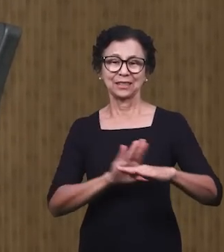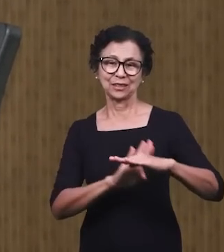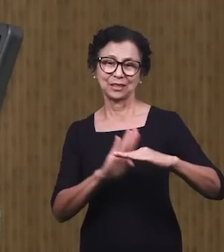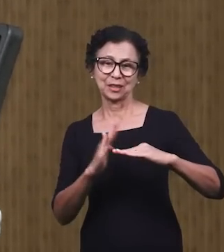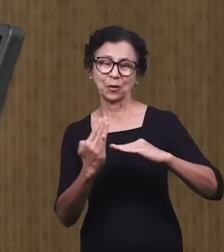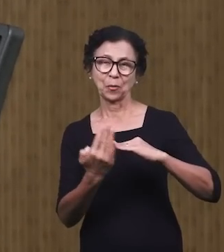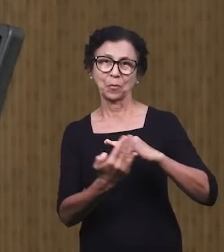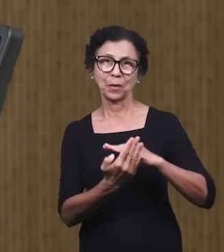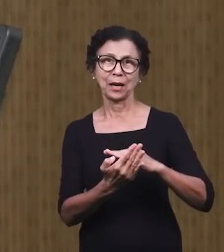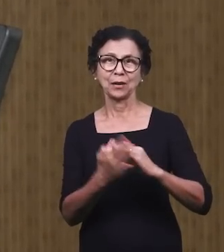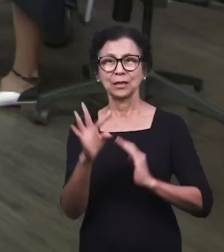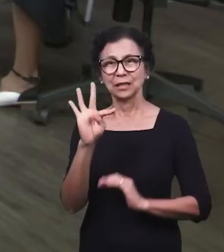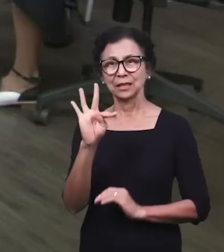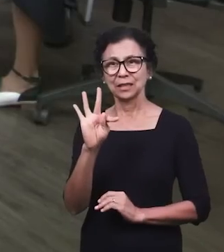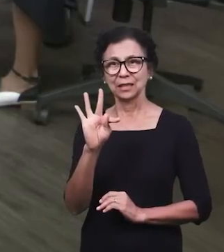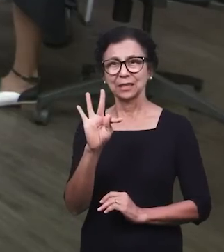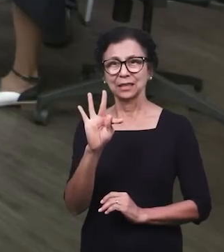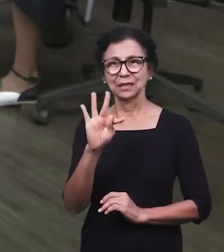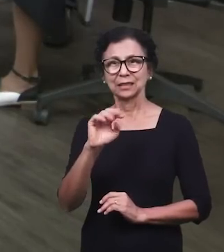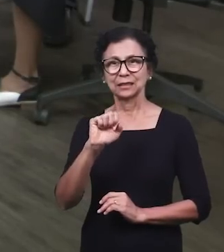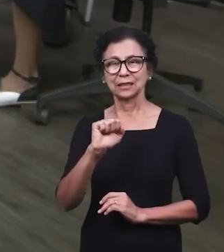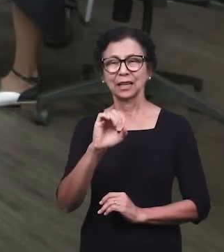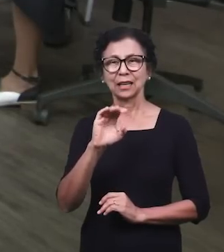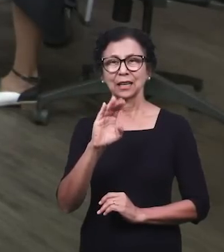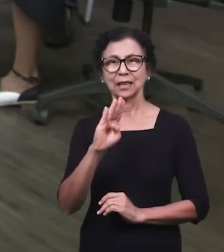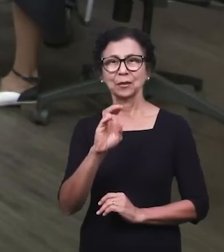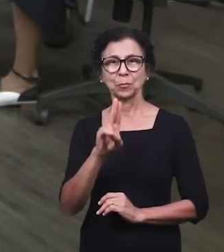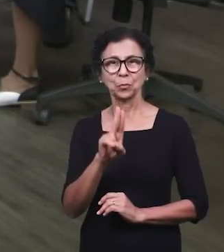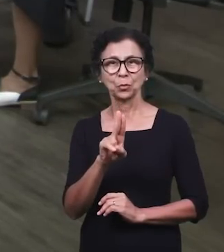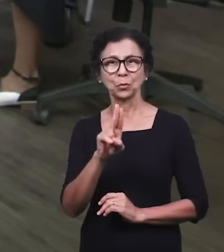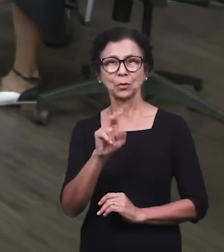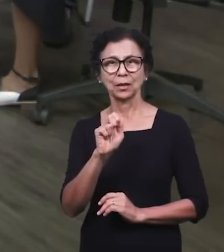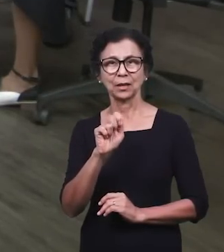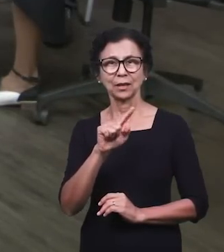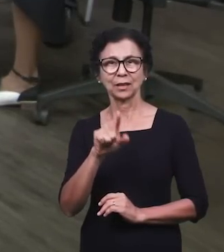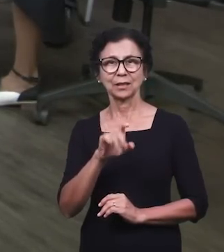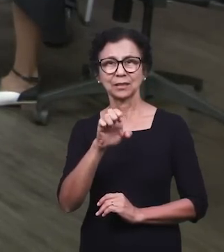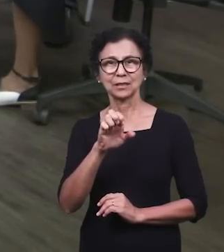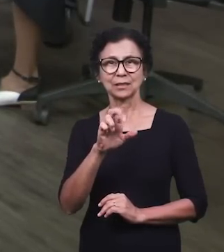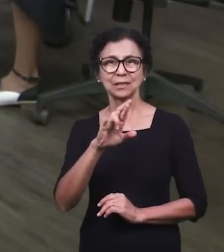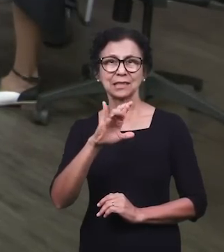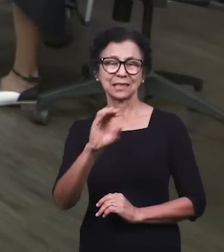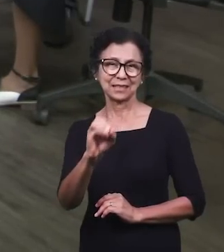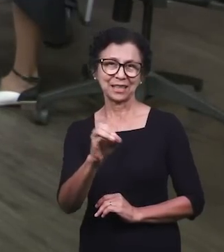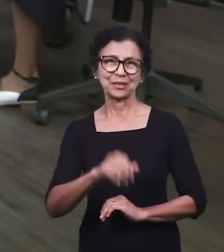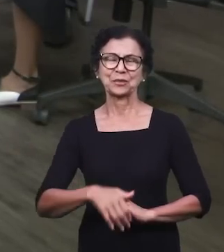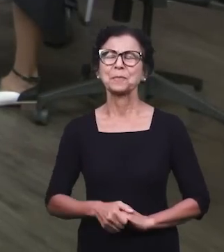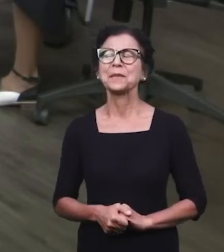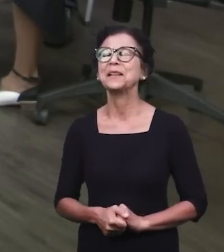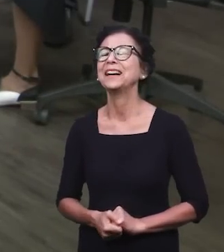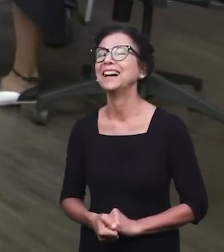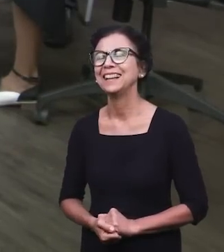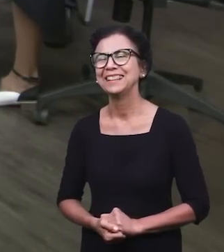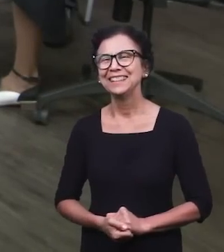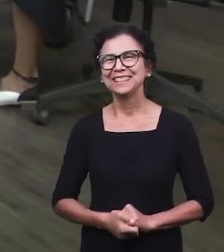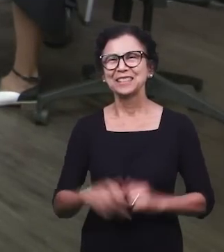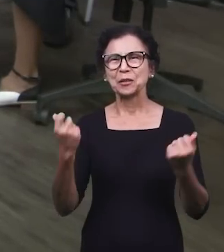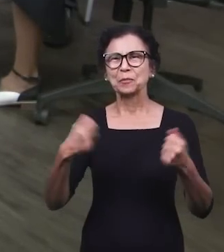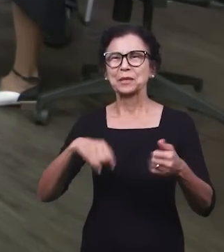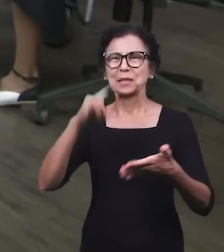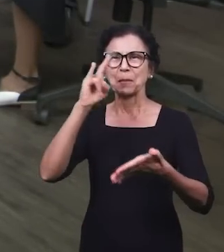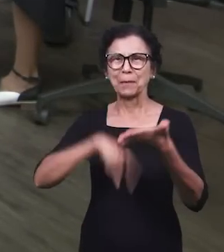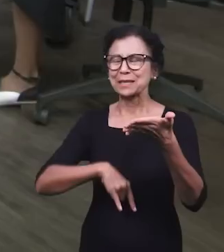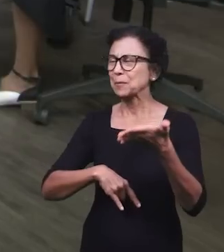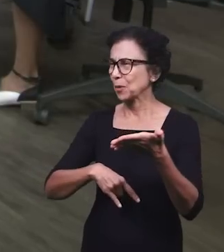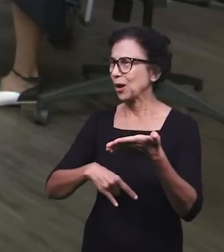aprendi Tabuazeiro. Tabuazeiro, a gente está aprendendo. Tabuazeiro. Tabuazeiro. Precisa de passaporte para ir lá? Não, né? Dá para a gente ir